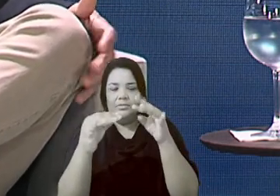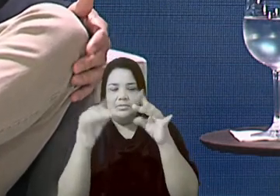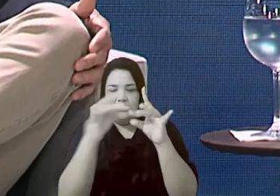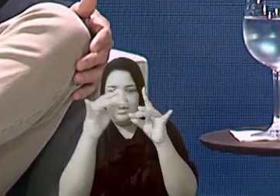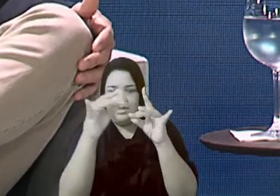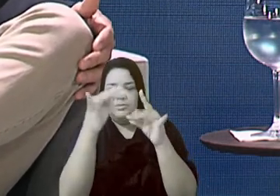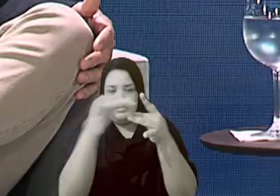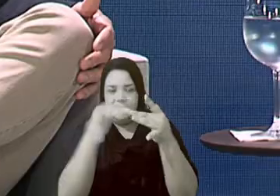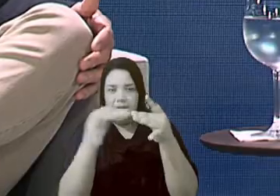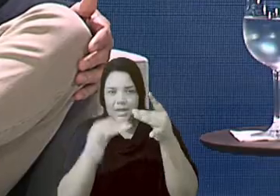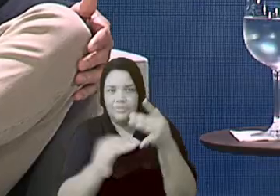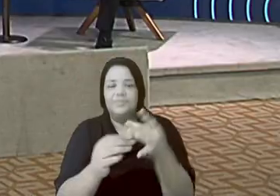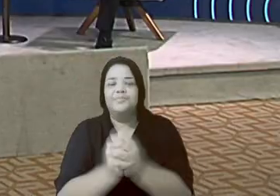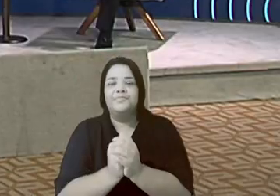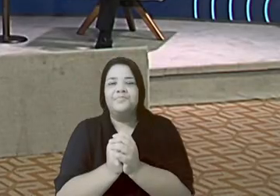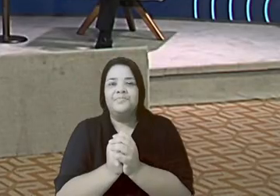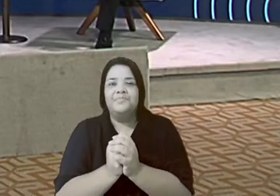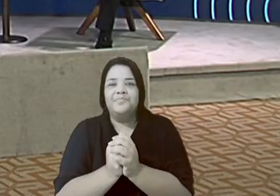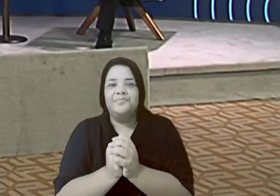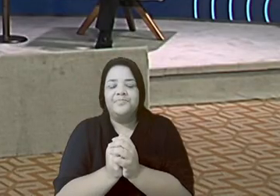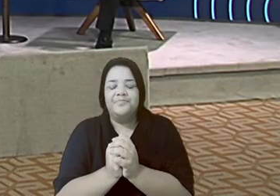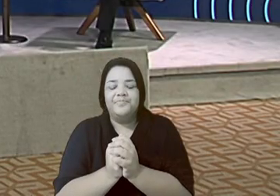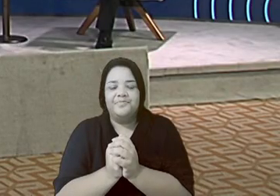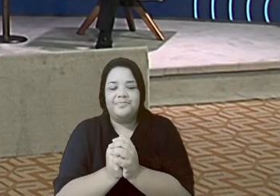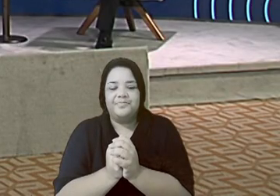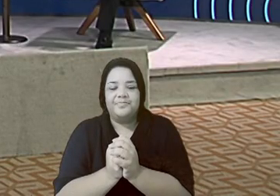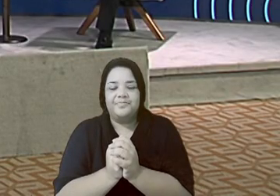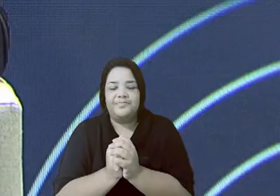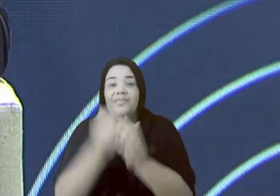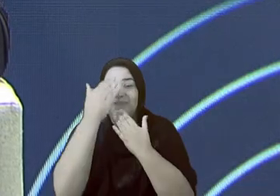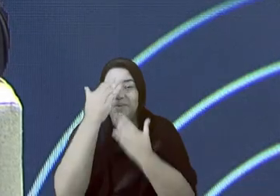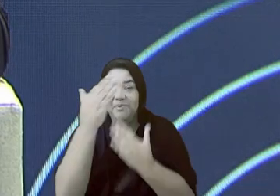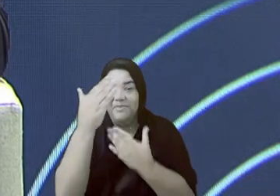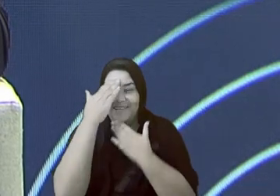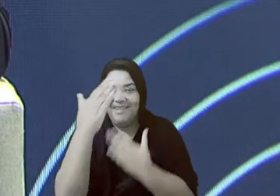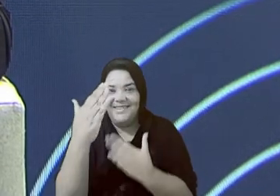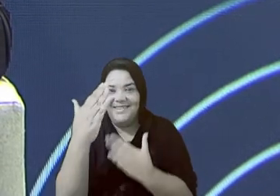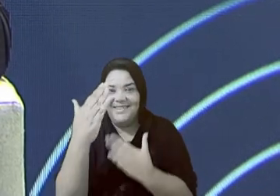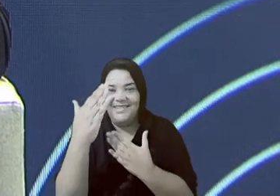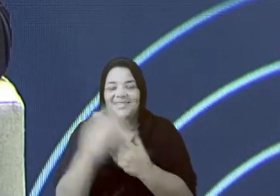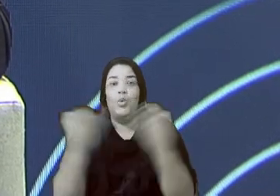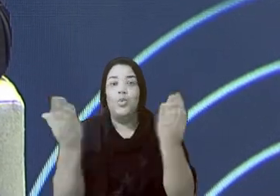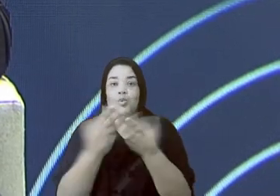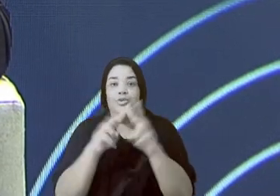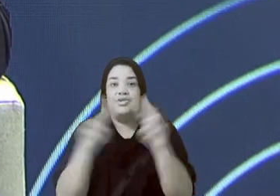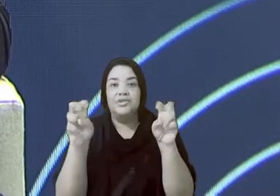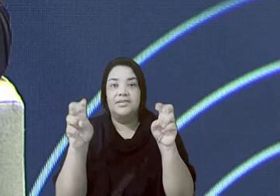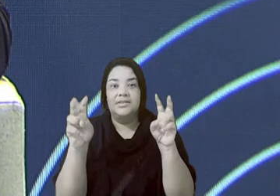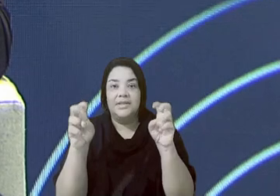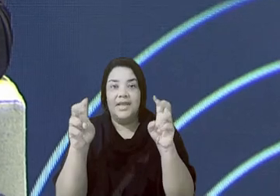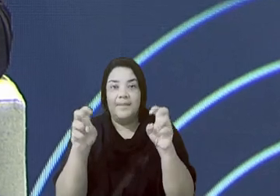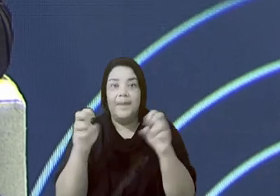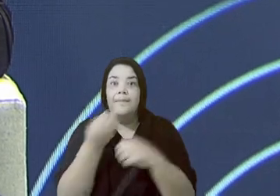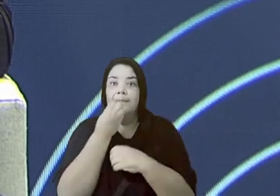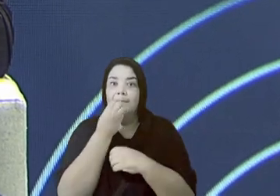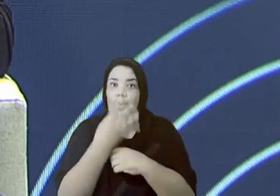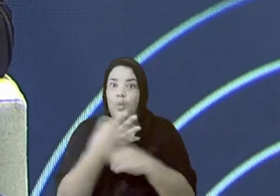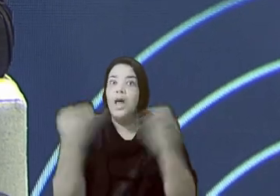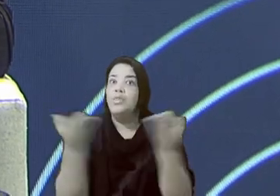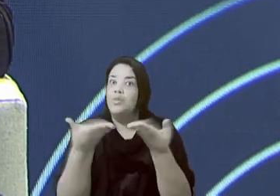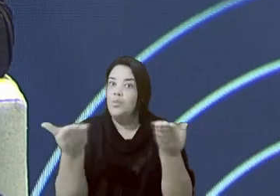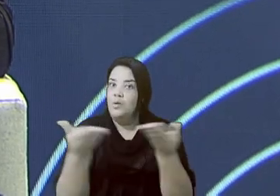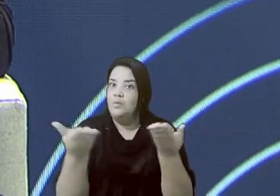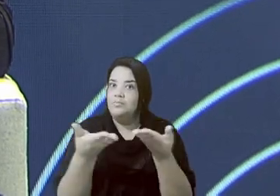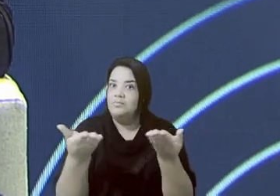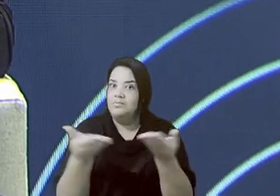o momento da eurotec Obrigado pessoal por sinal acho que o tema de hoje ele não poderia ser mais presente mais atual né acho que